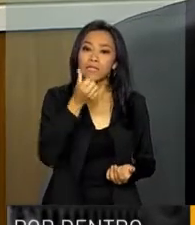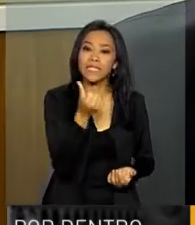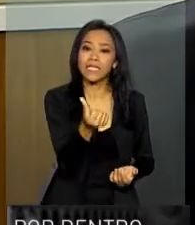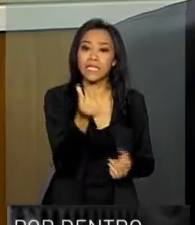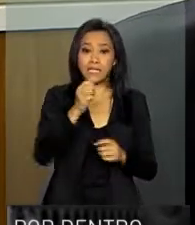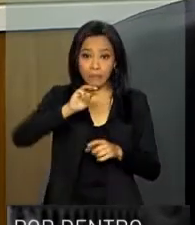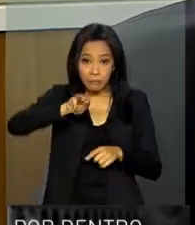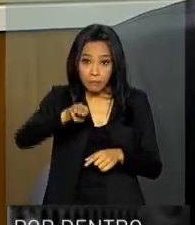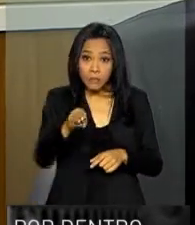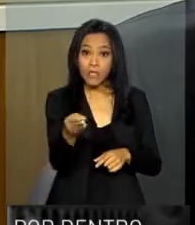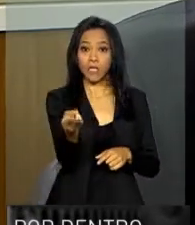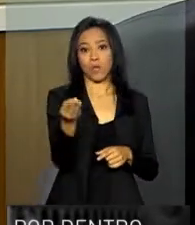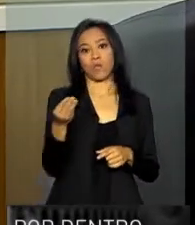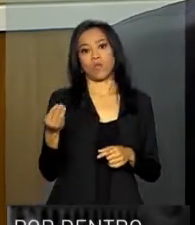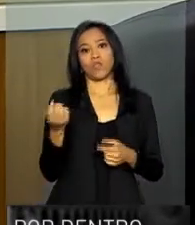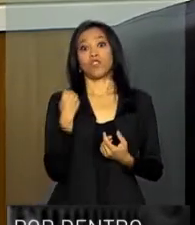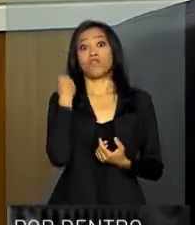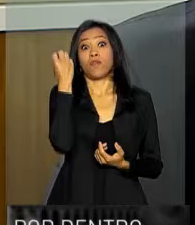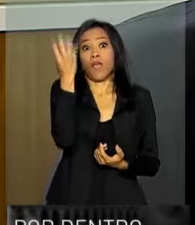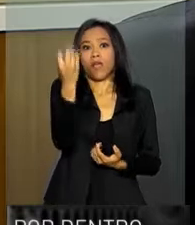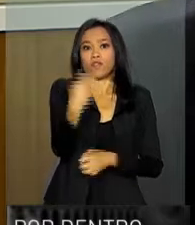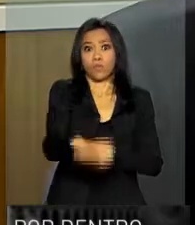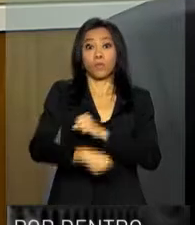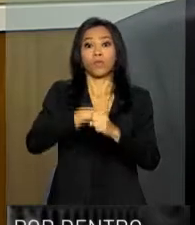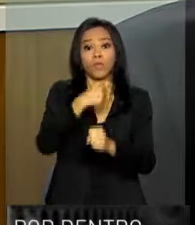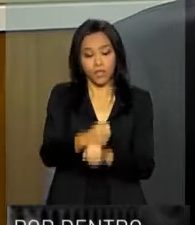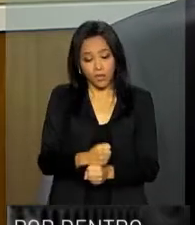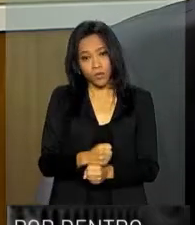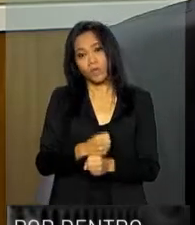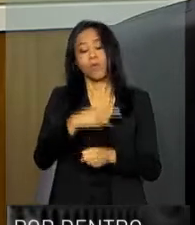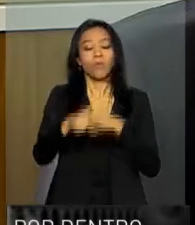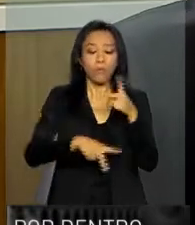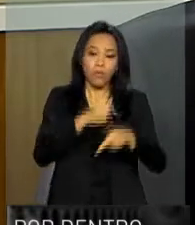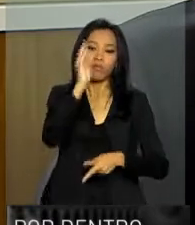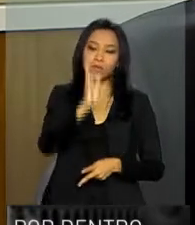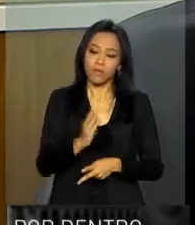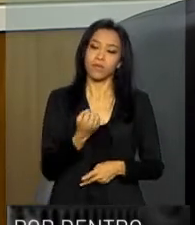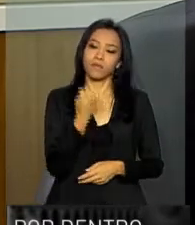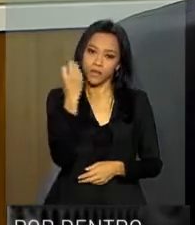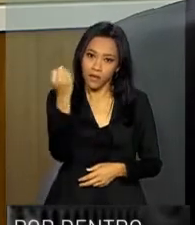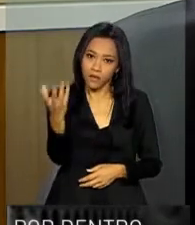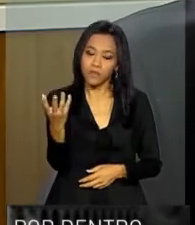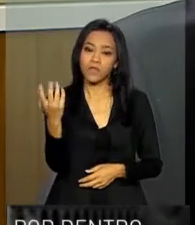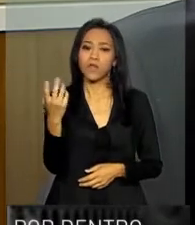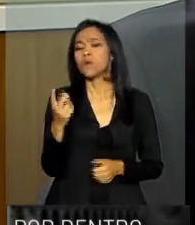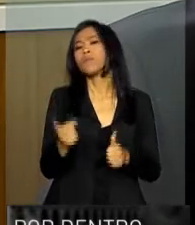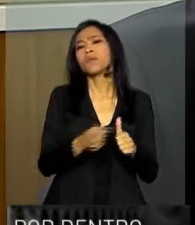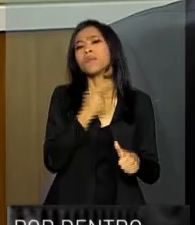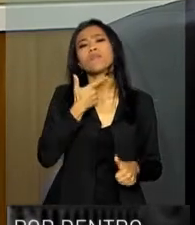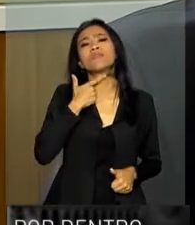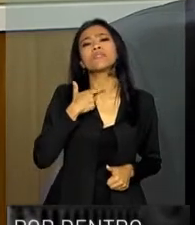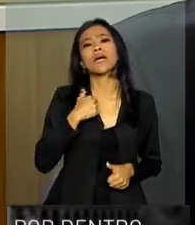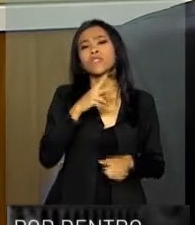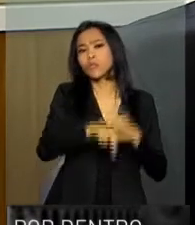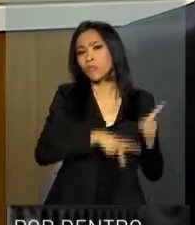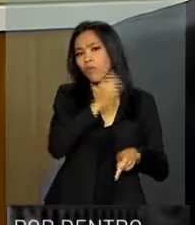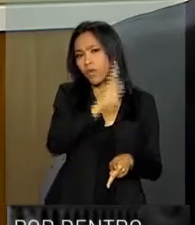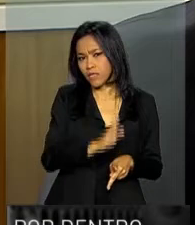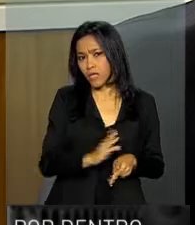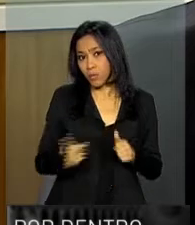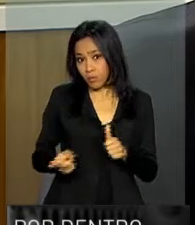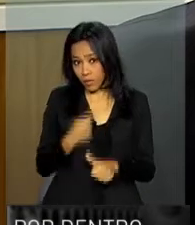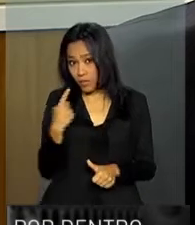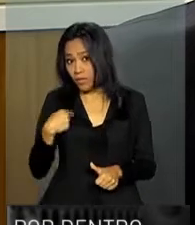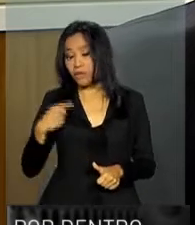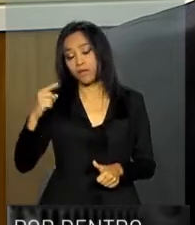ano às vezes viajam pelo brasil o sebrae fez uma pesquisa sobre o primeiro desejo dos brasileiros e eu fui sebrae